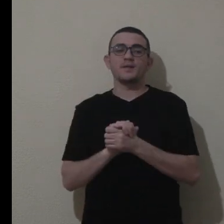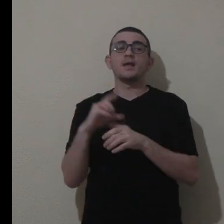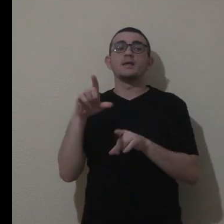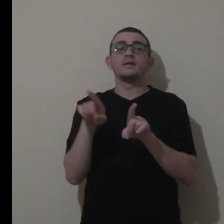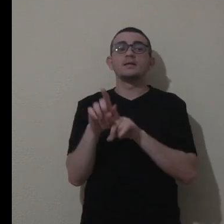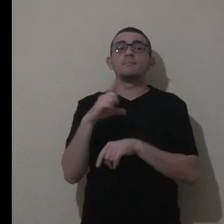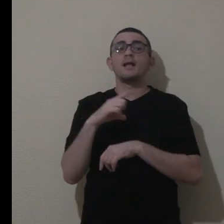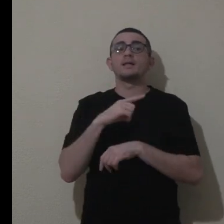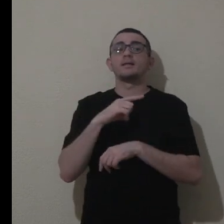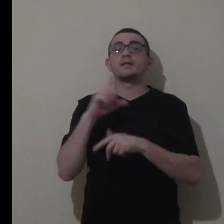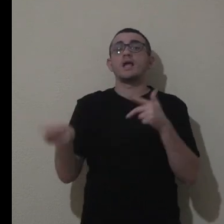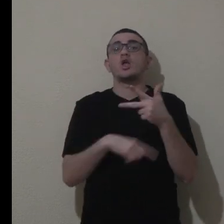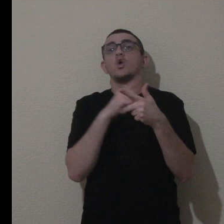tem